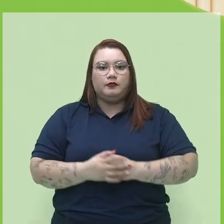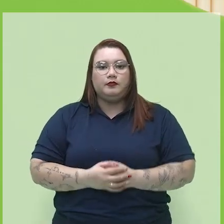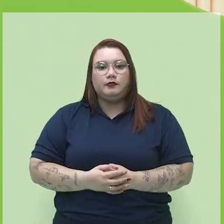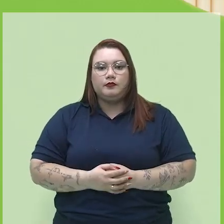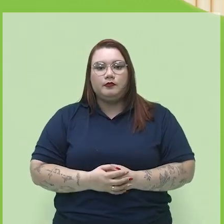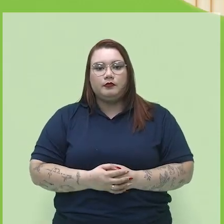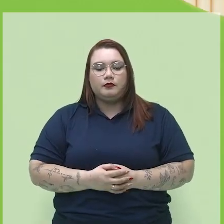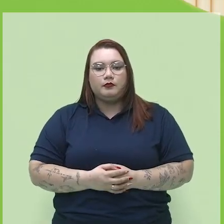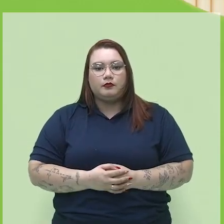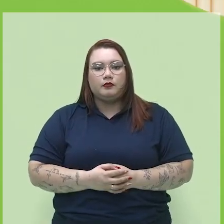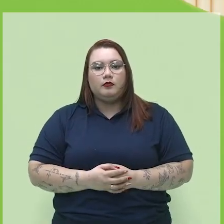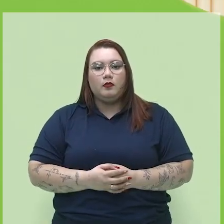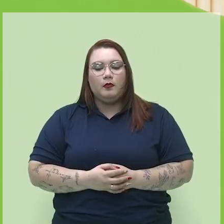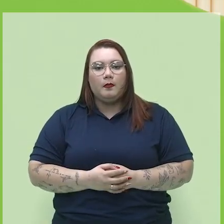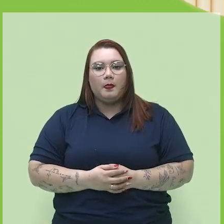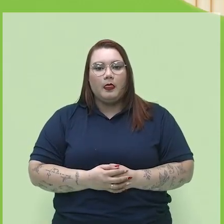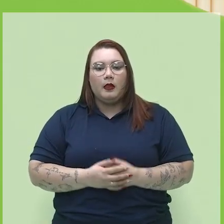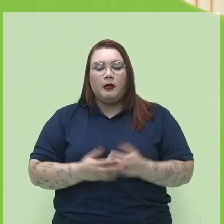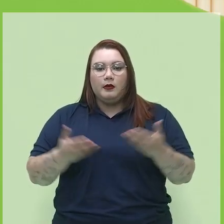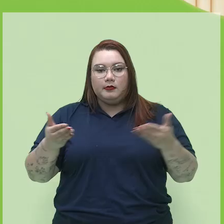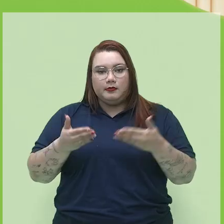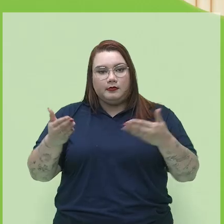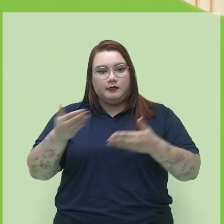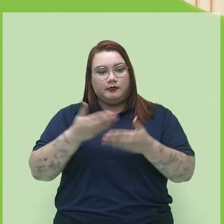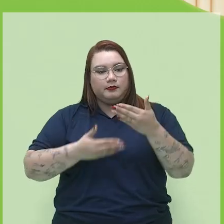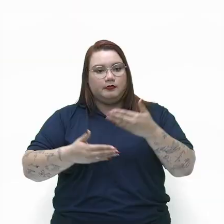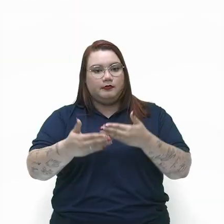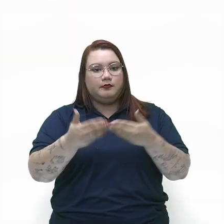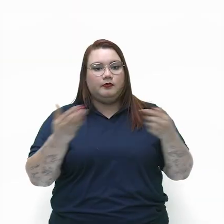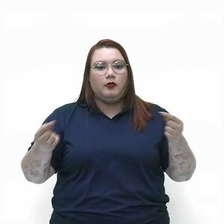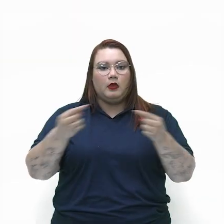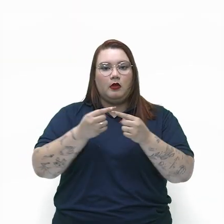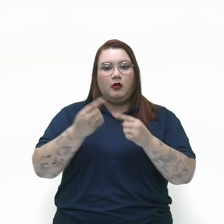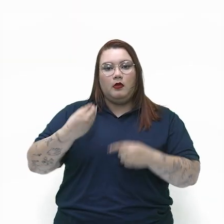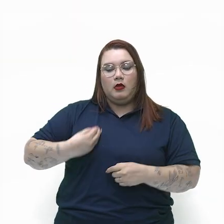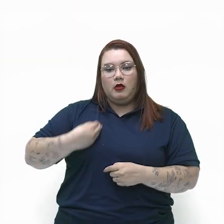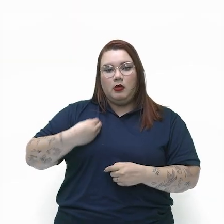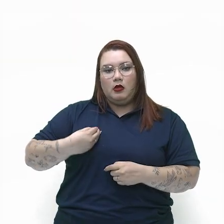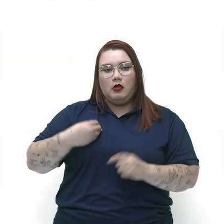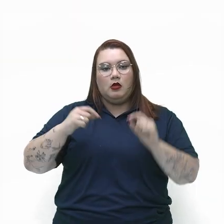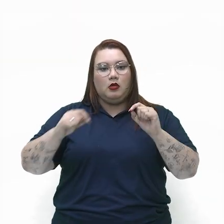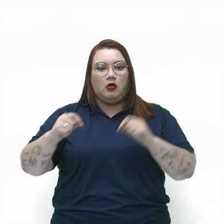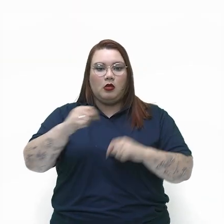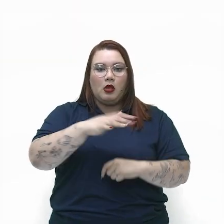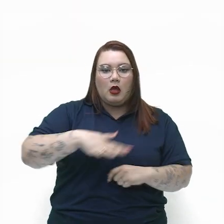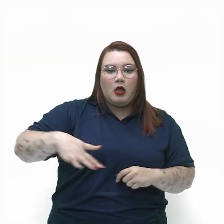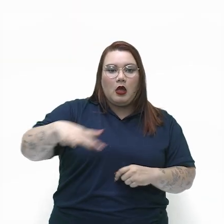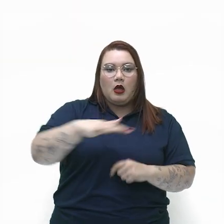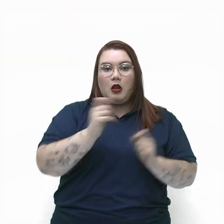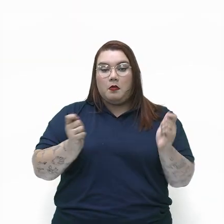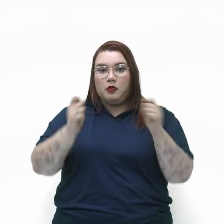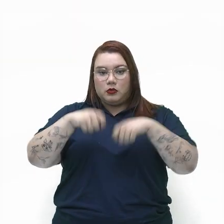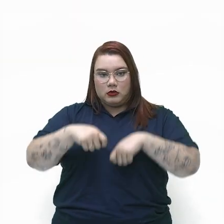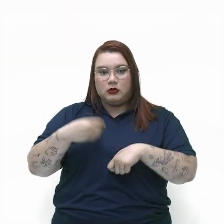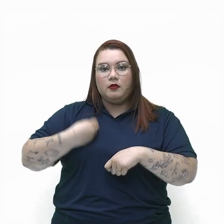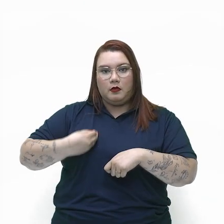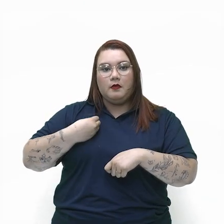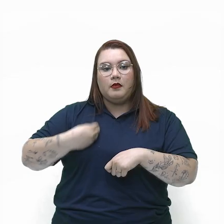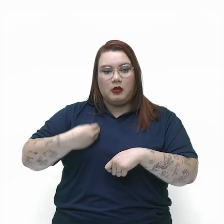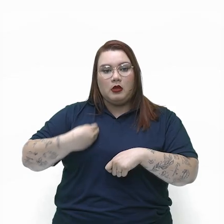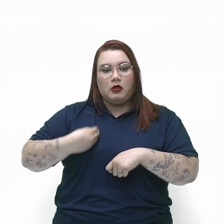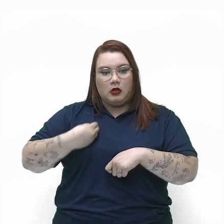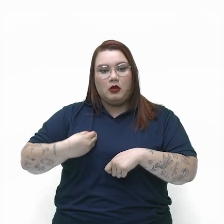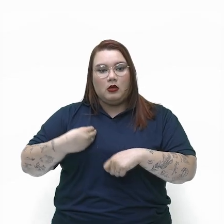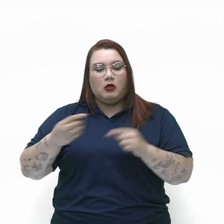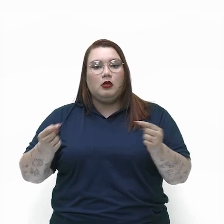planeta. Vamos lá, avançando aí para as condições de vida. Nós temos aí a zona habitável, que é um conceito